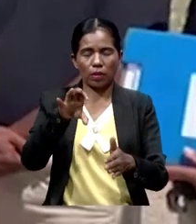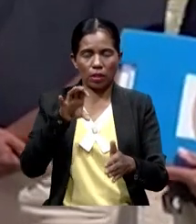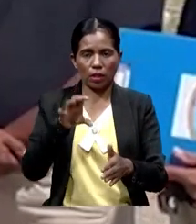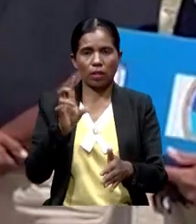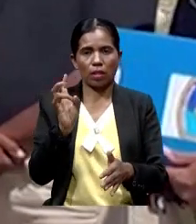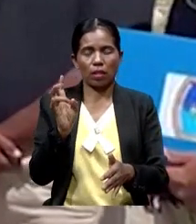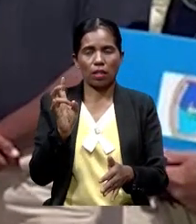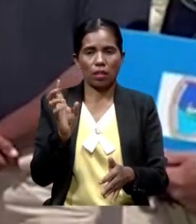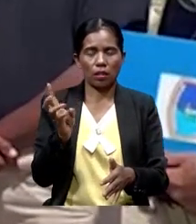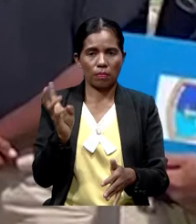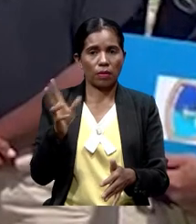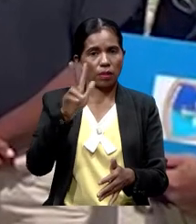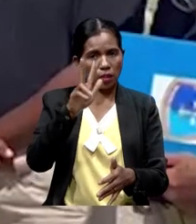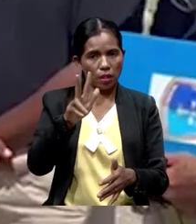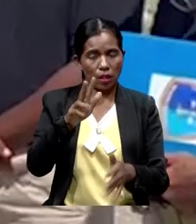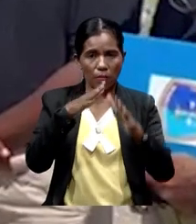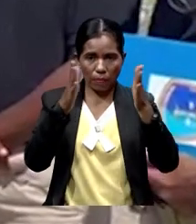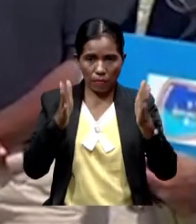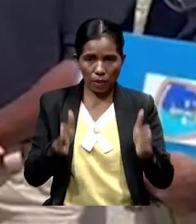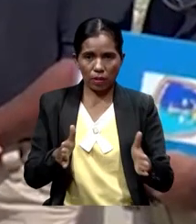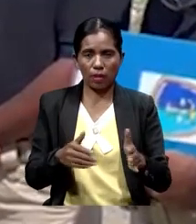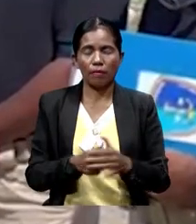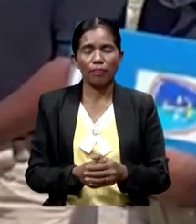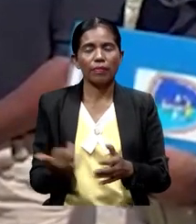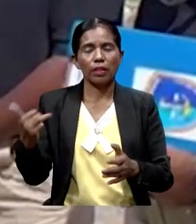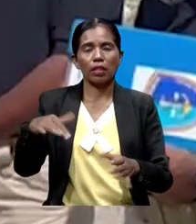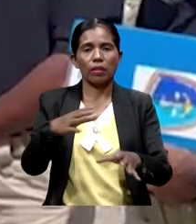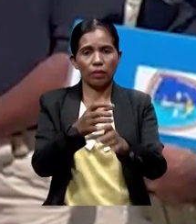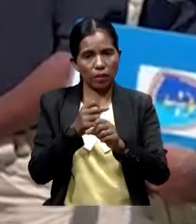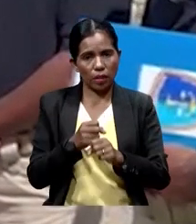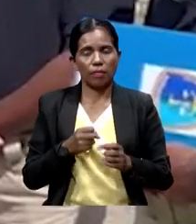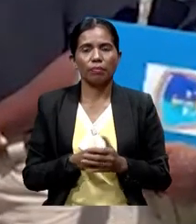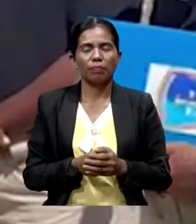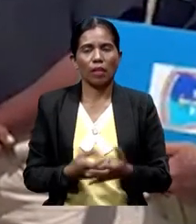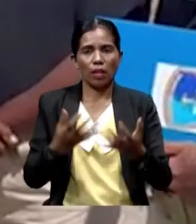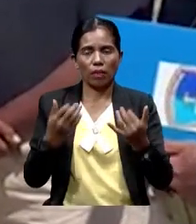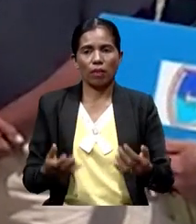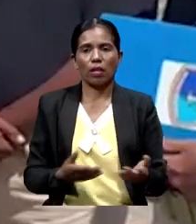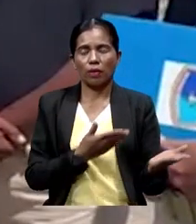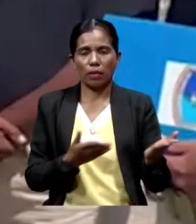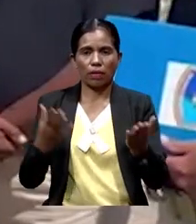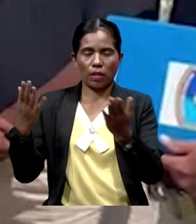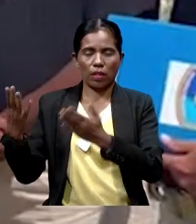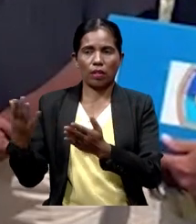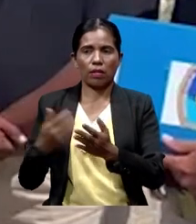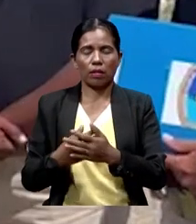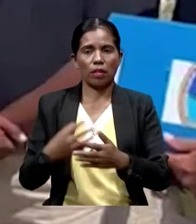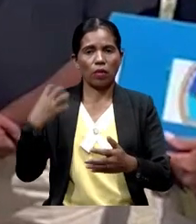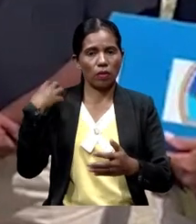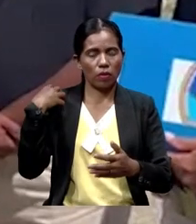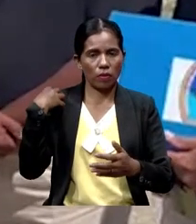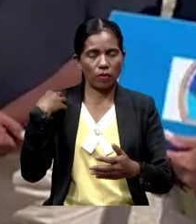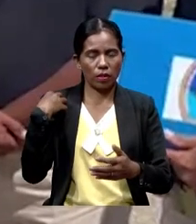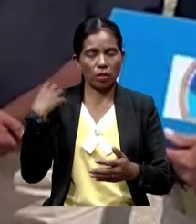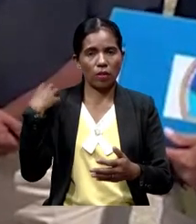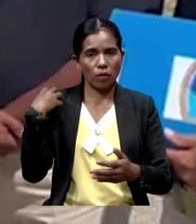273 zergens ini memang kaya sudah konsegue captura i agora na kasigura na iya Companhia Bravo iya